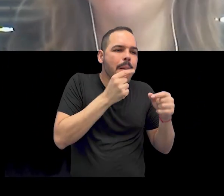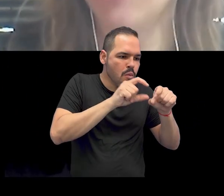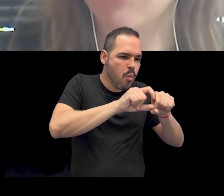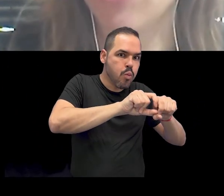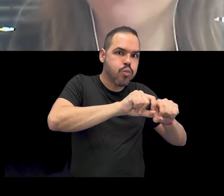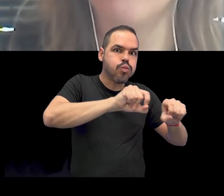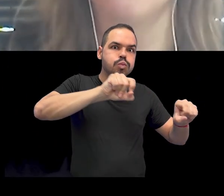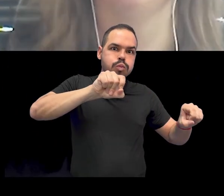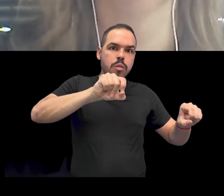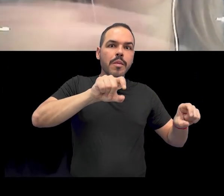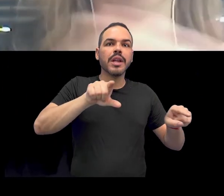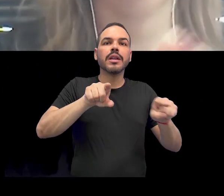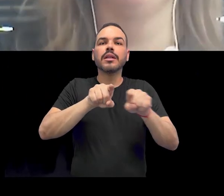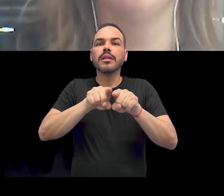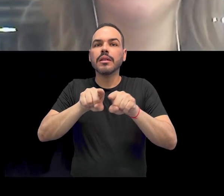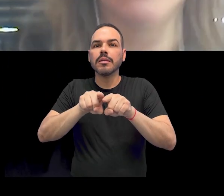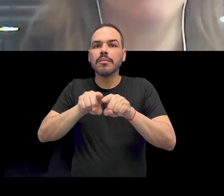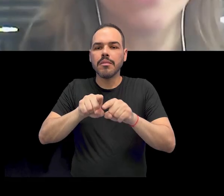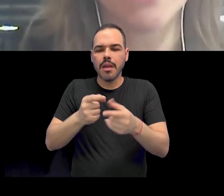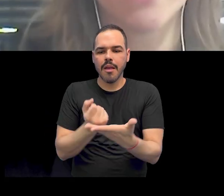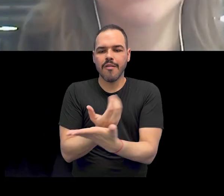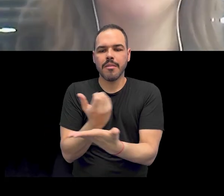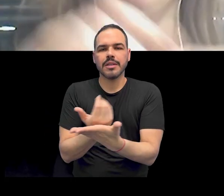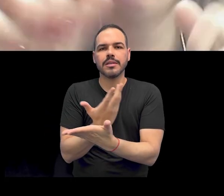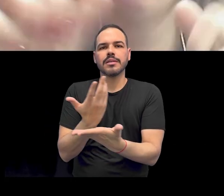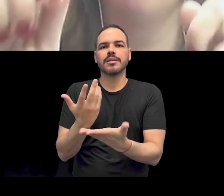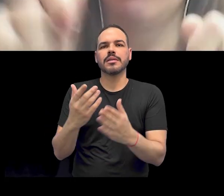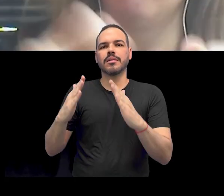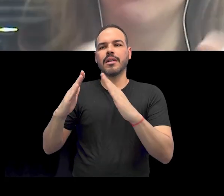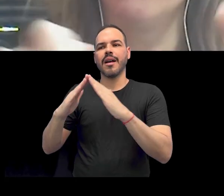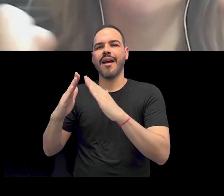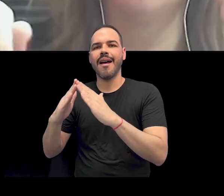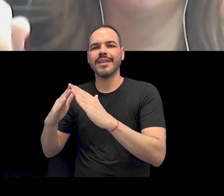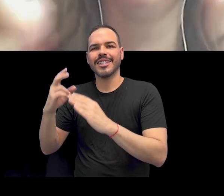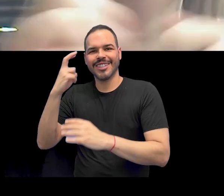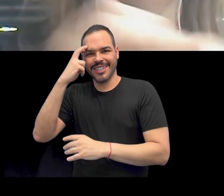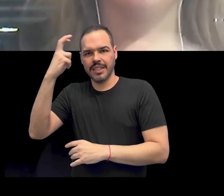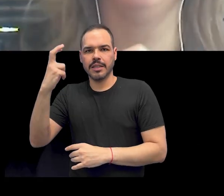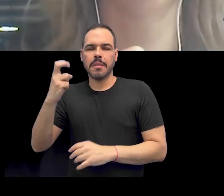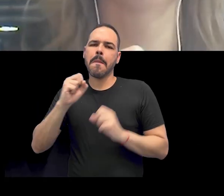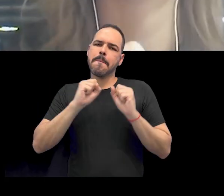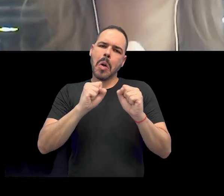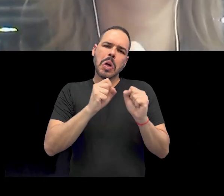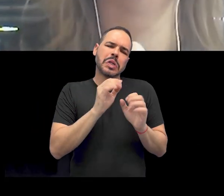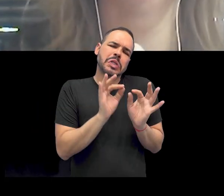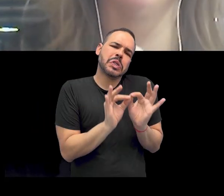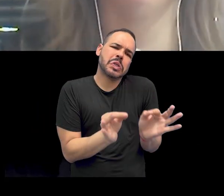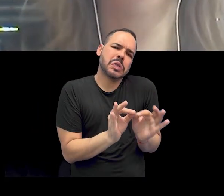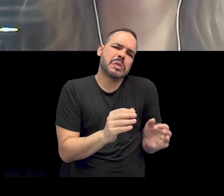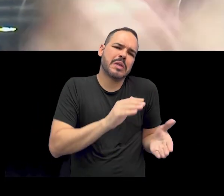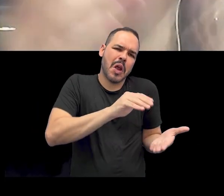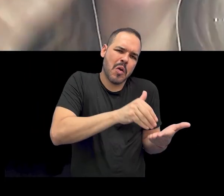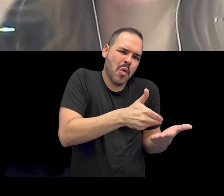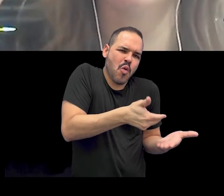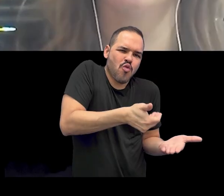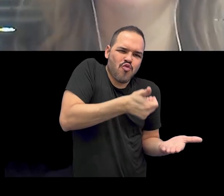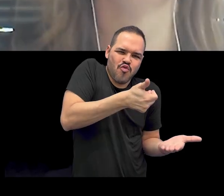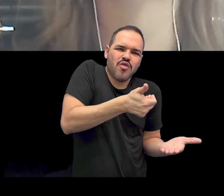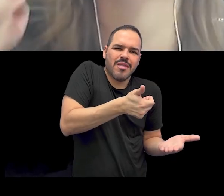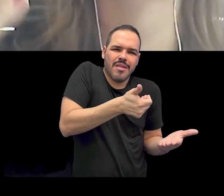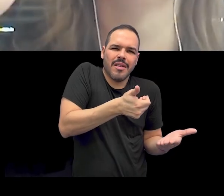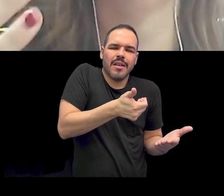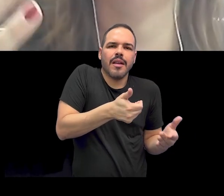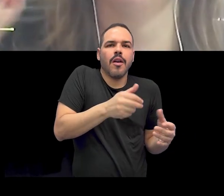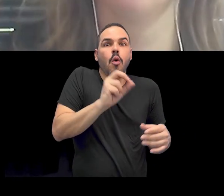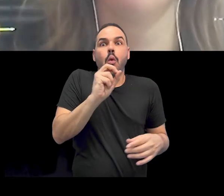casa inteligente. Ela pode ser simples, acessível, como a colher, né, curvada, ou de alta tecnologia,